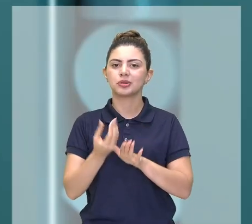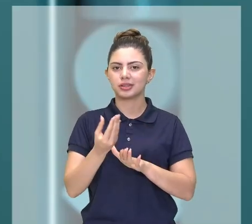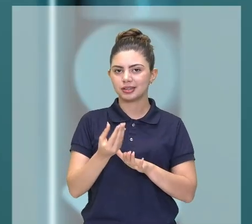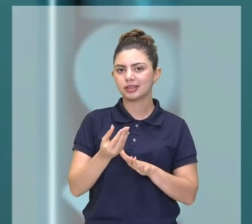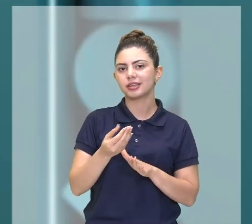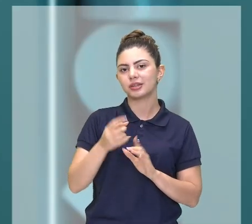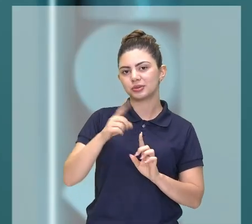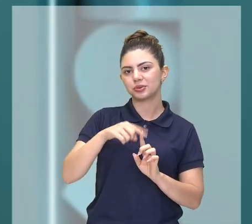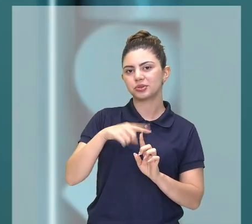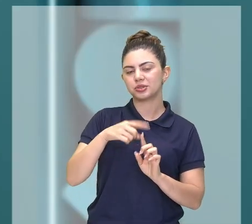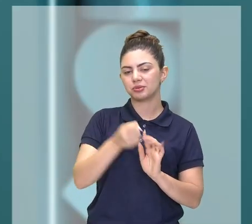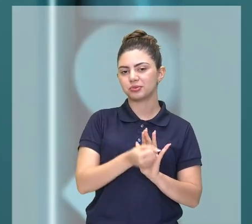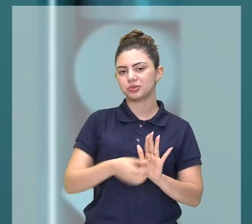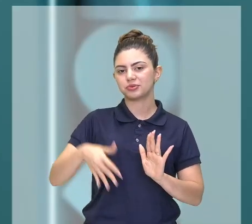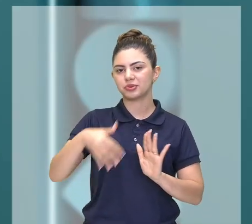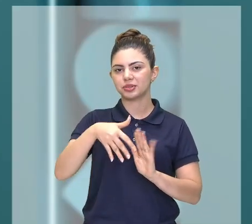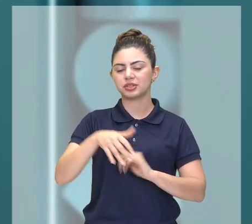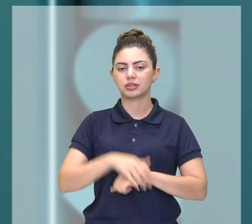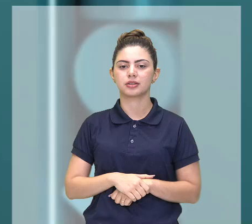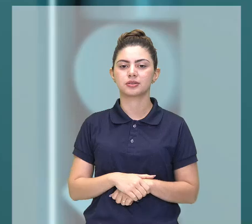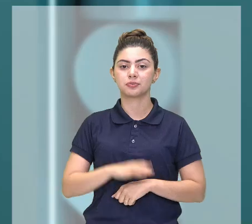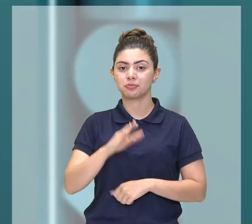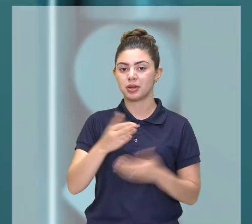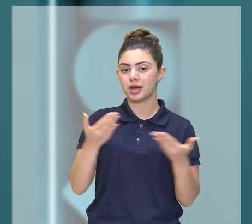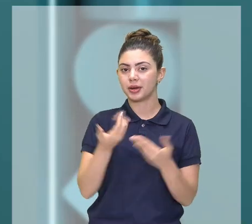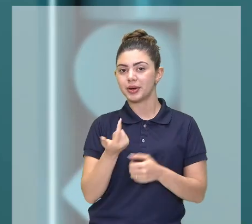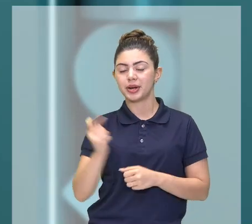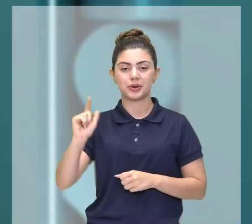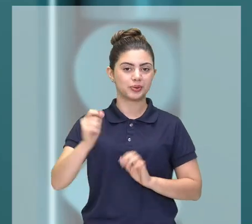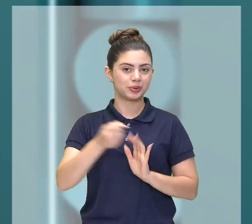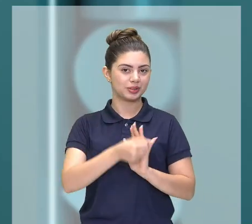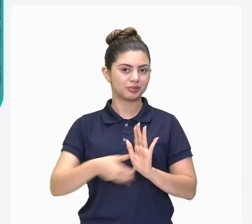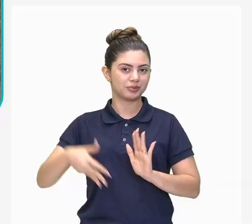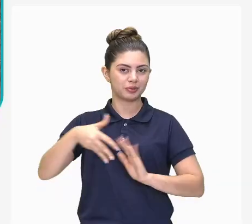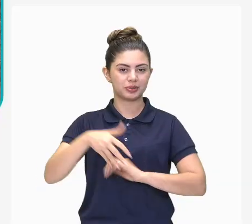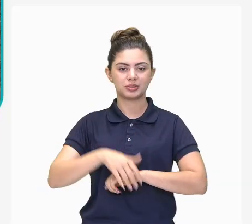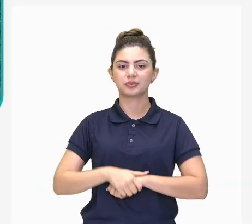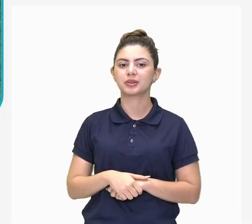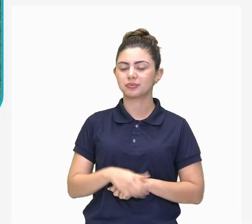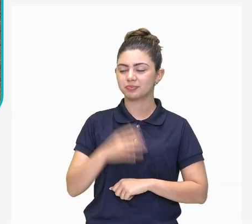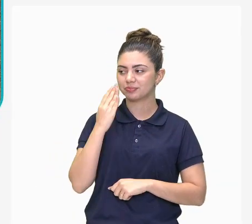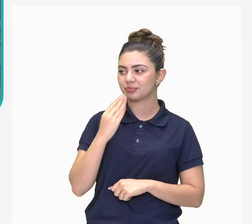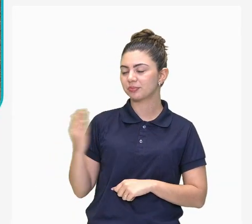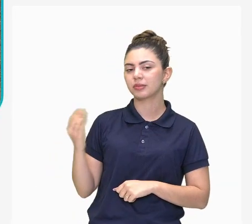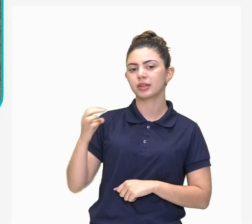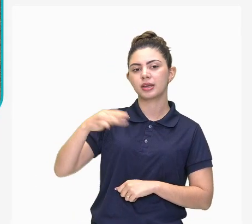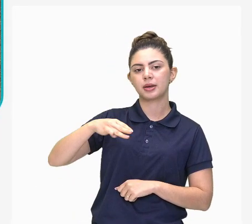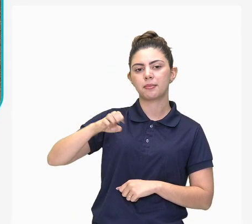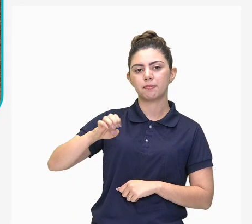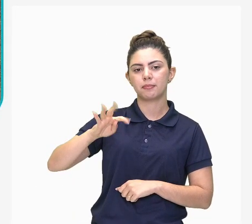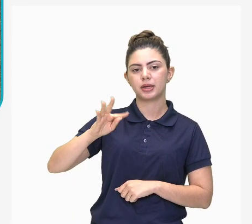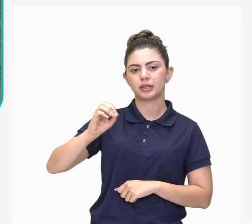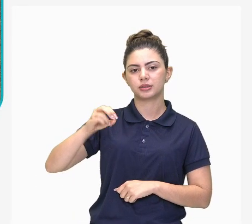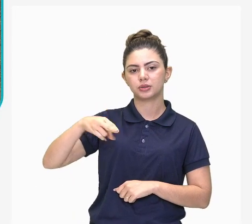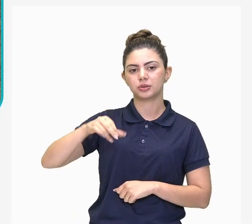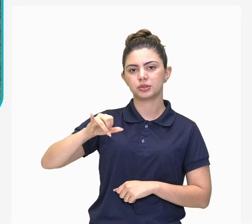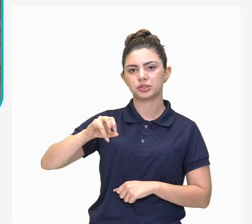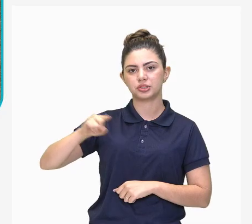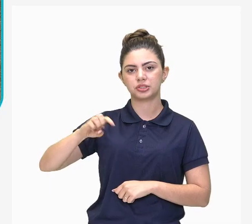sinestesia, certo? Vamos à nossa próxima figura de linguagem, que é a metonímia.